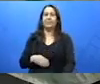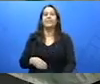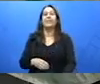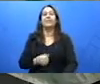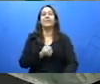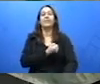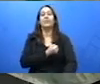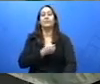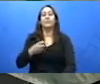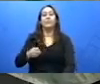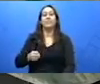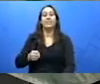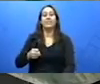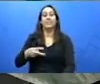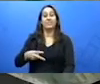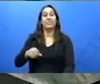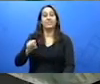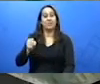aula. Vamos lá?